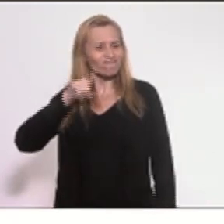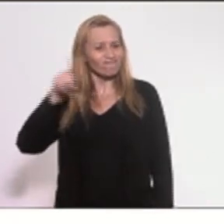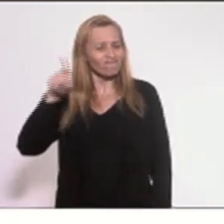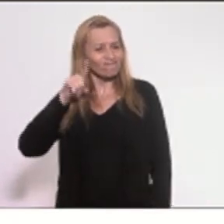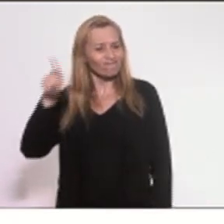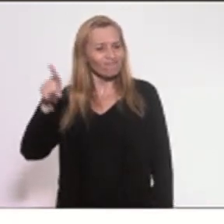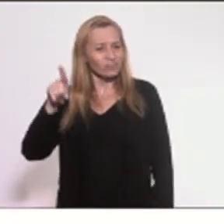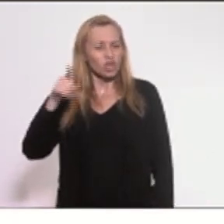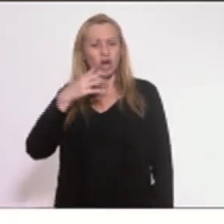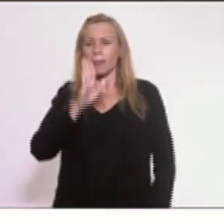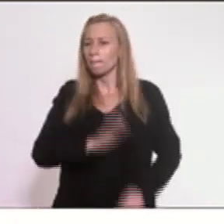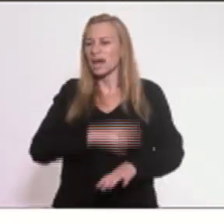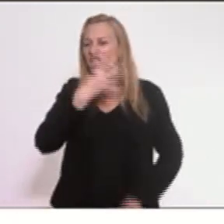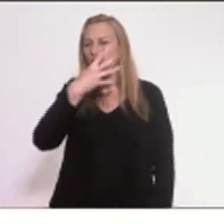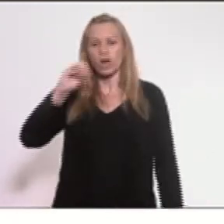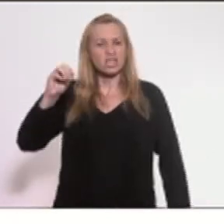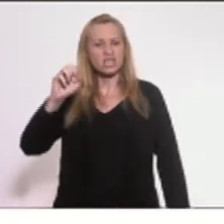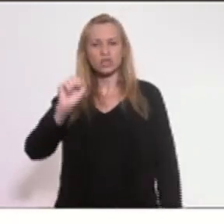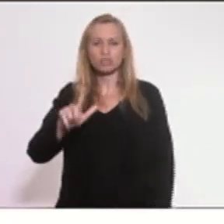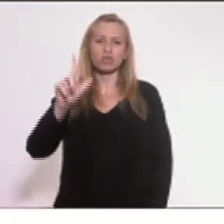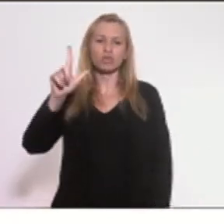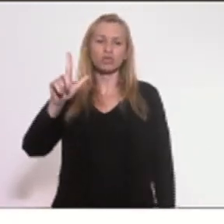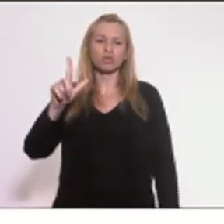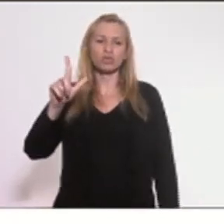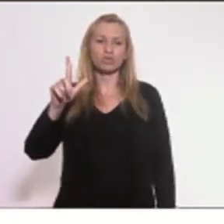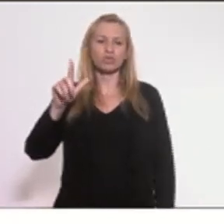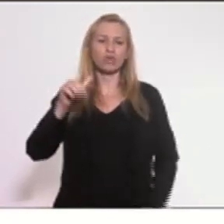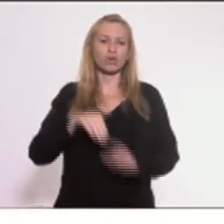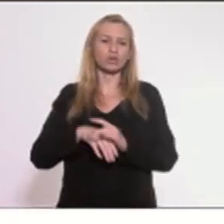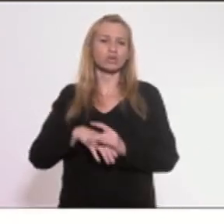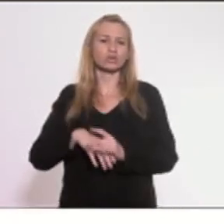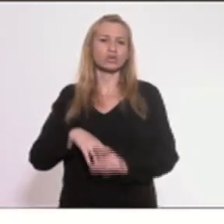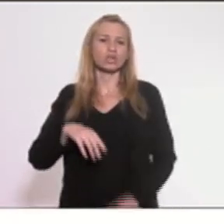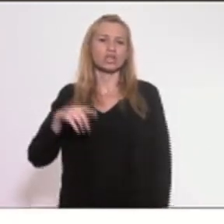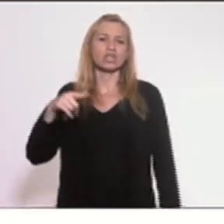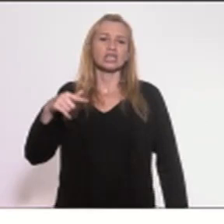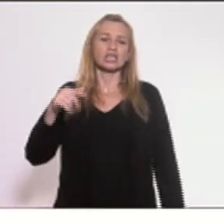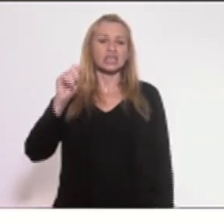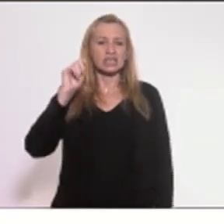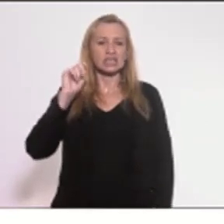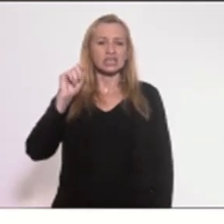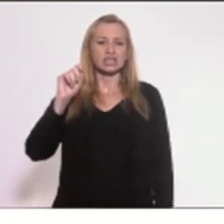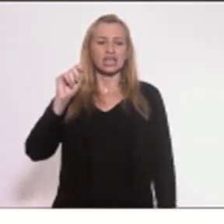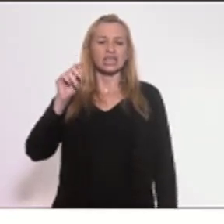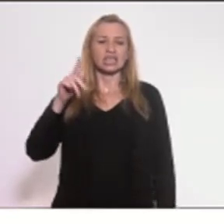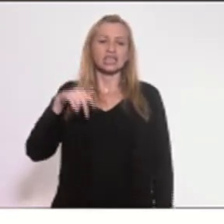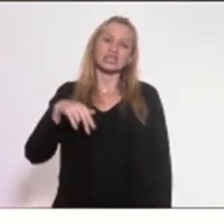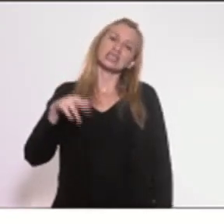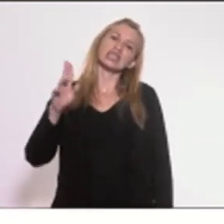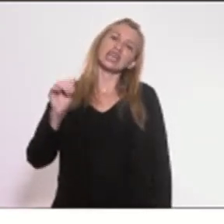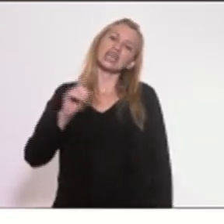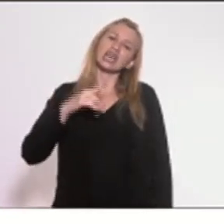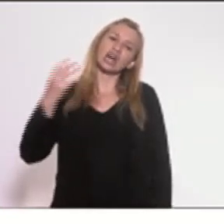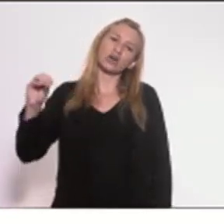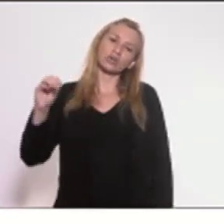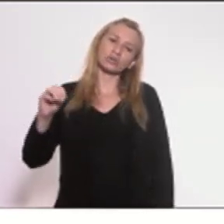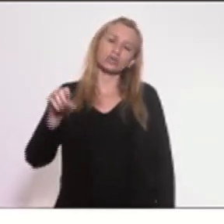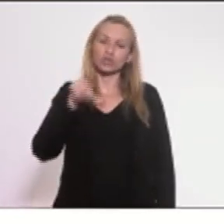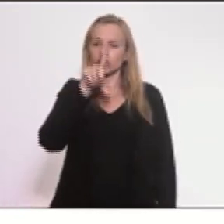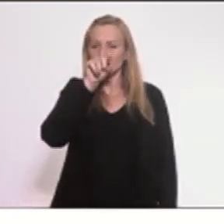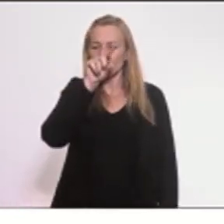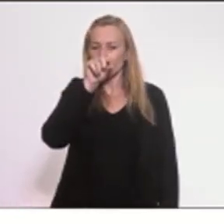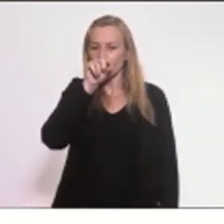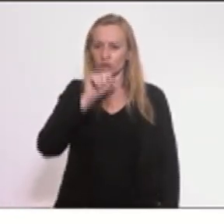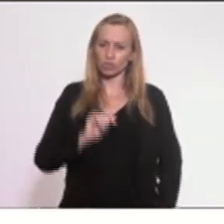de mais de 400 mil votos, o Hélio Negão de Nova Iguaçu. Isso foi o resultado